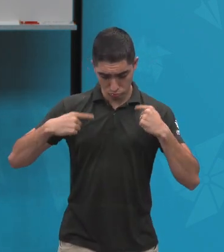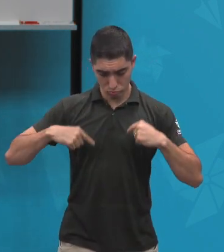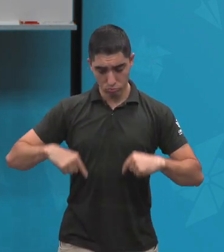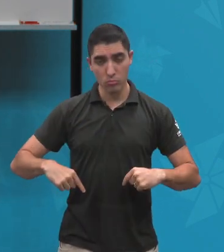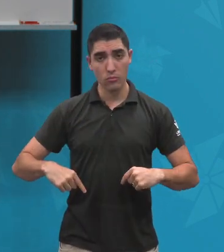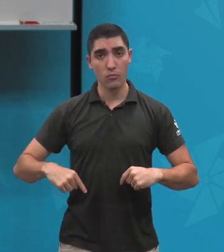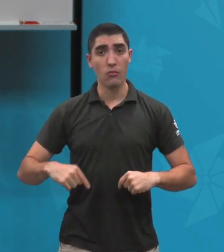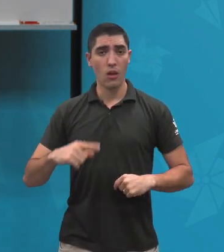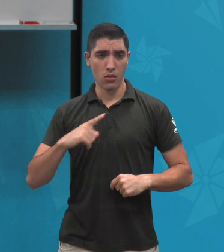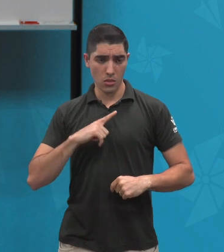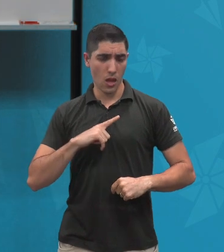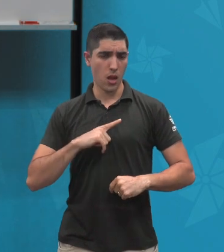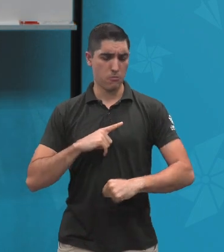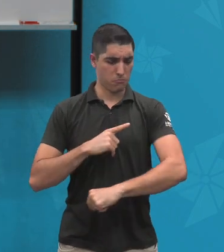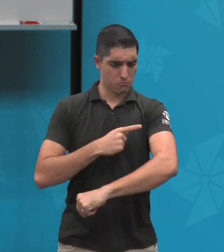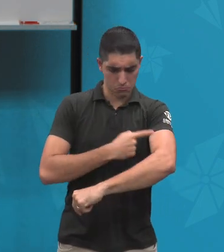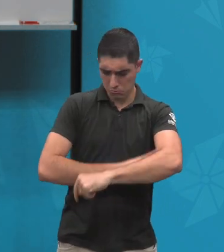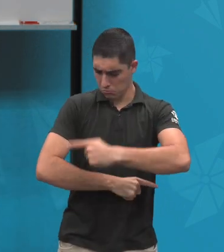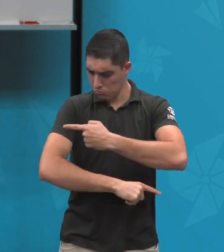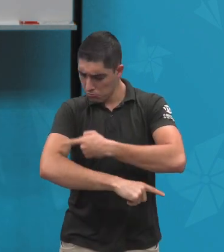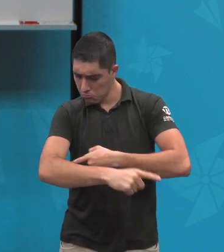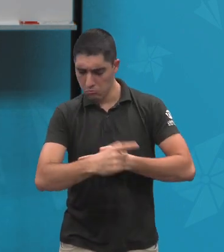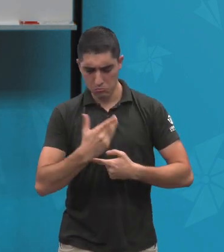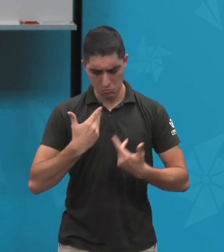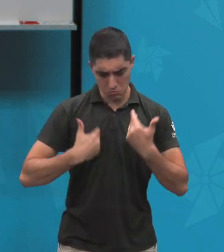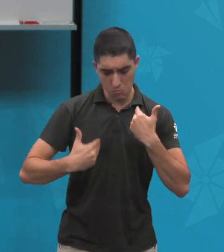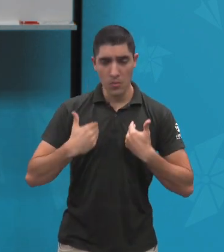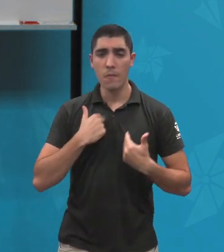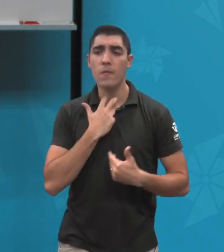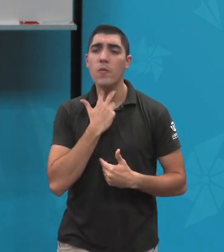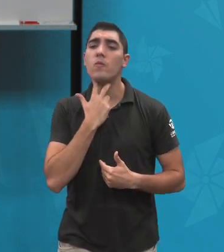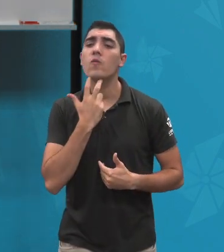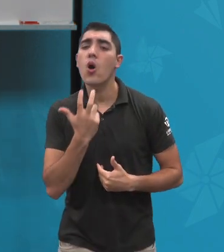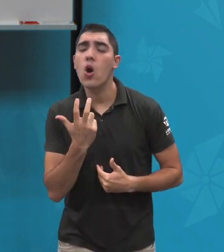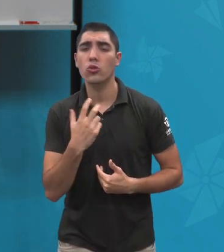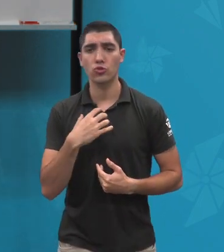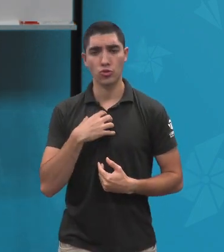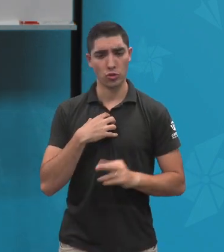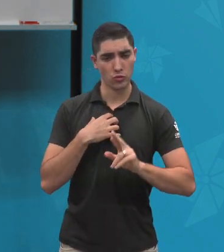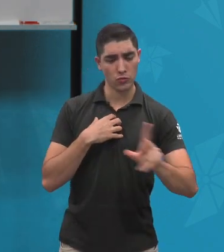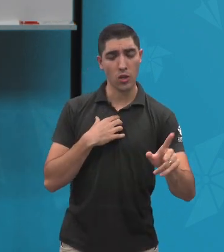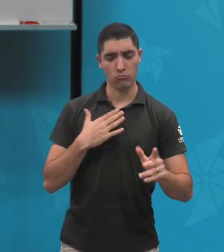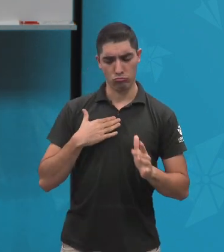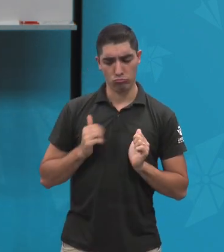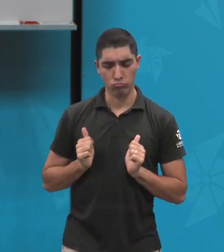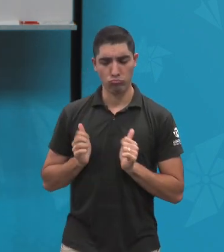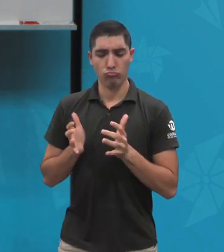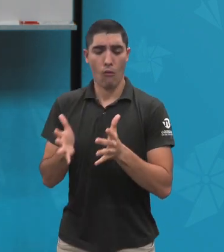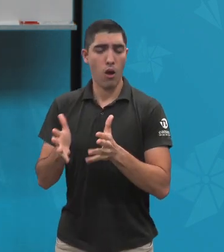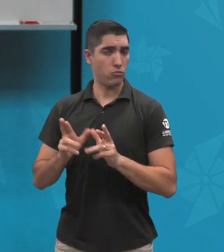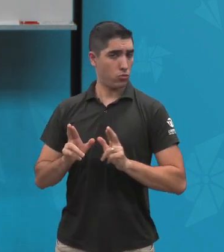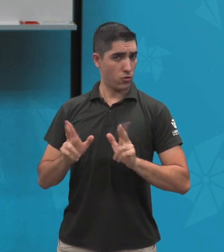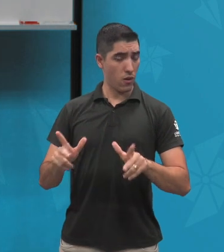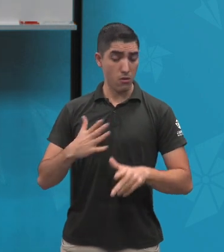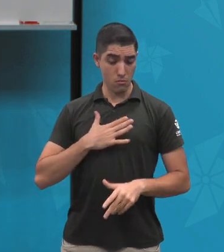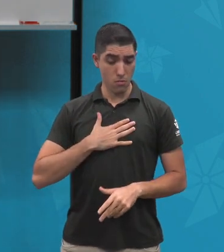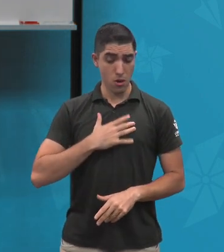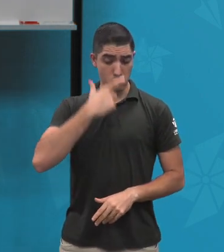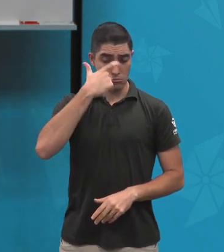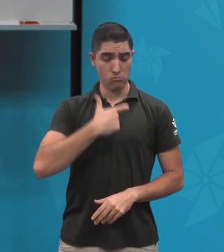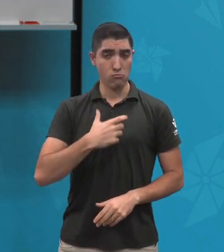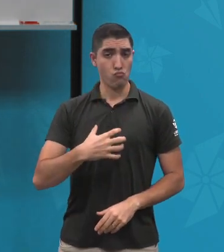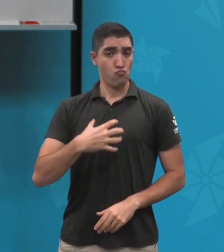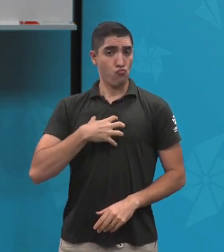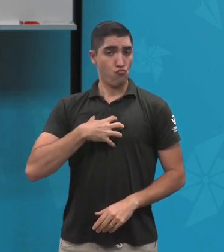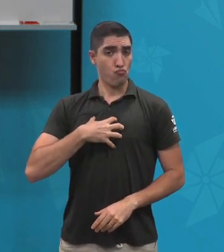maneira, com marcas, eu tenho uma entonação de voz, eu tenho uma personalidade, eu